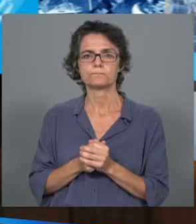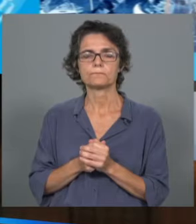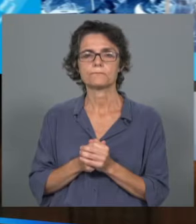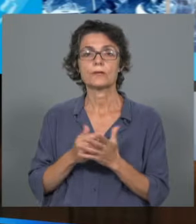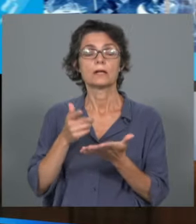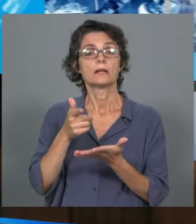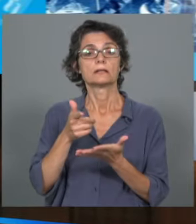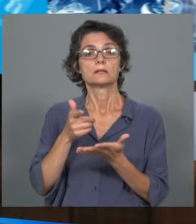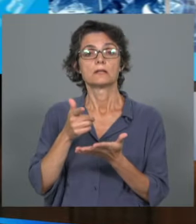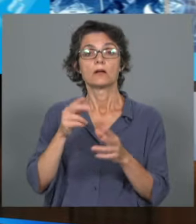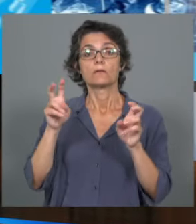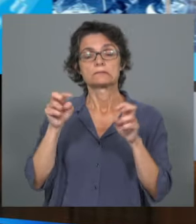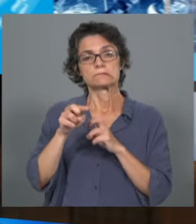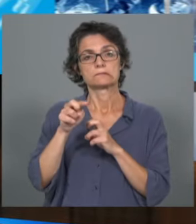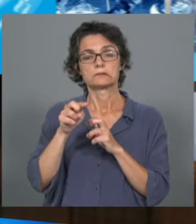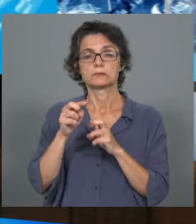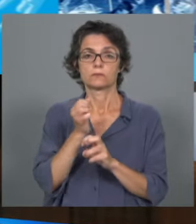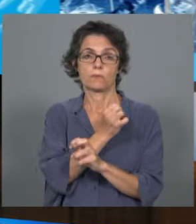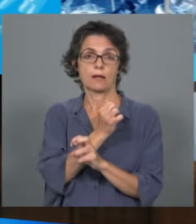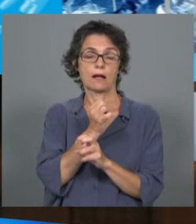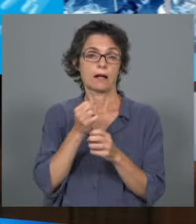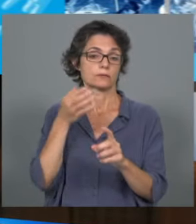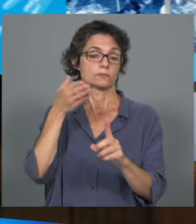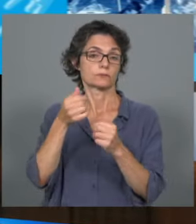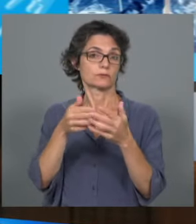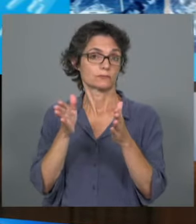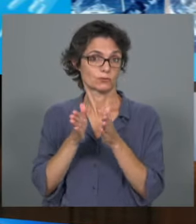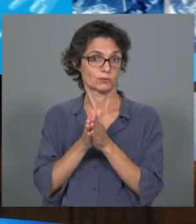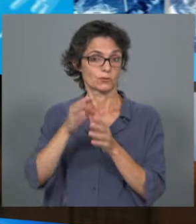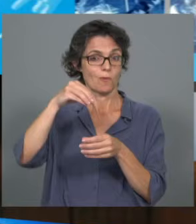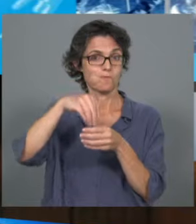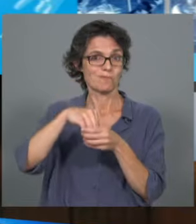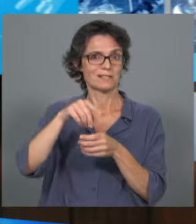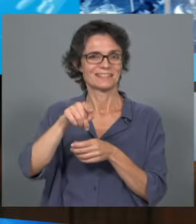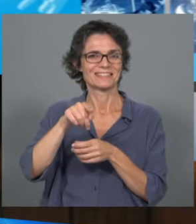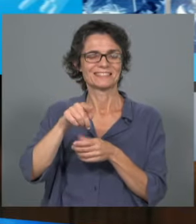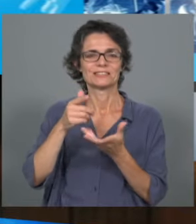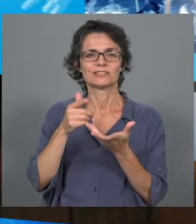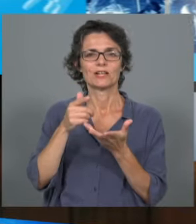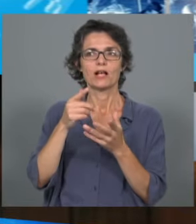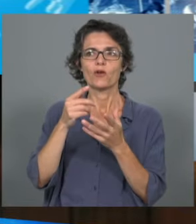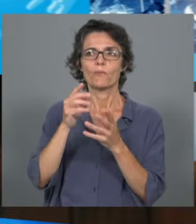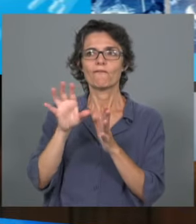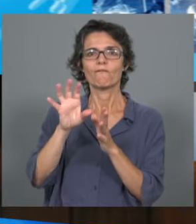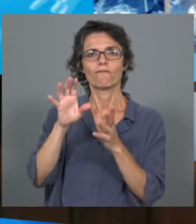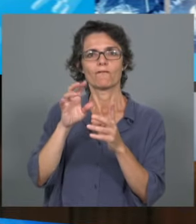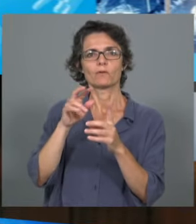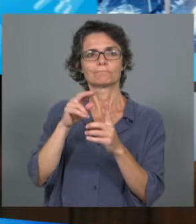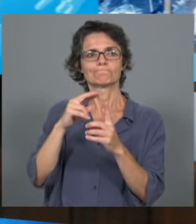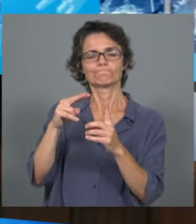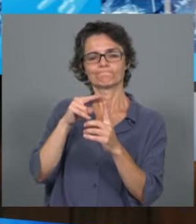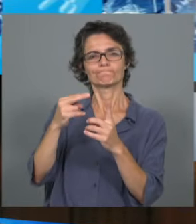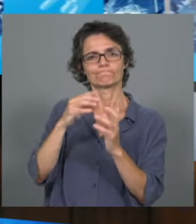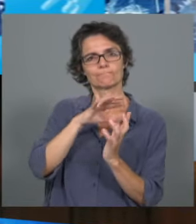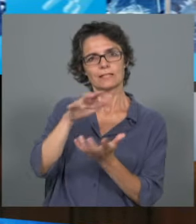Casa para Todos, renovando a oikos de Deus, por um lado vem propor este olhar da terra como uma casa